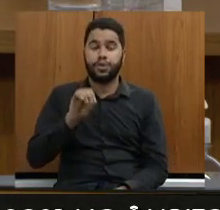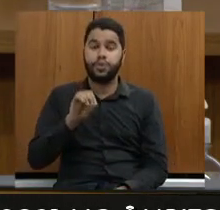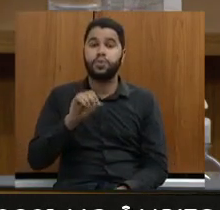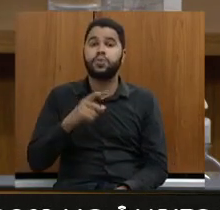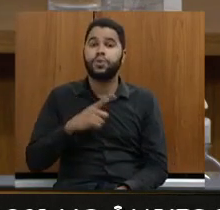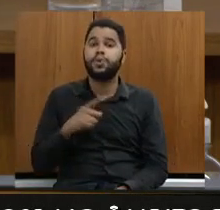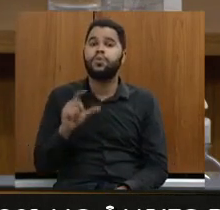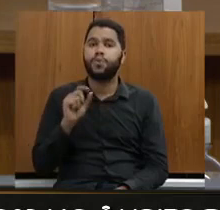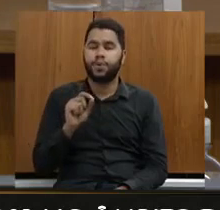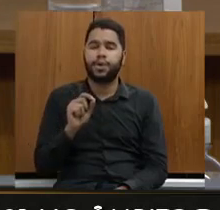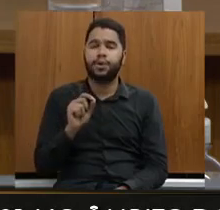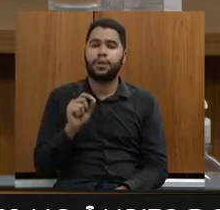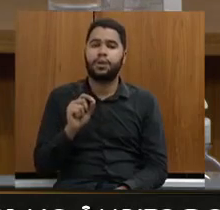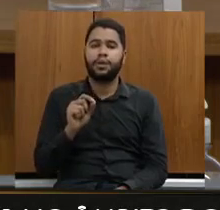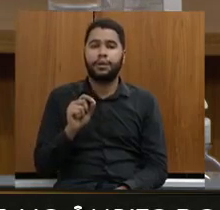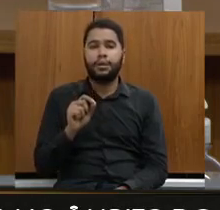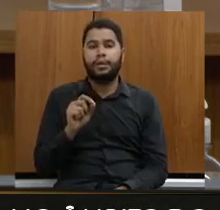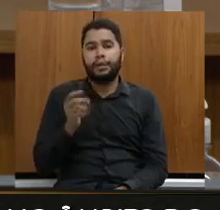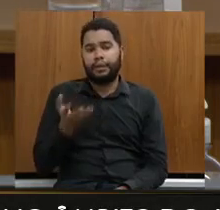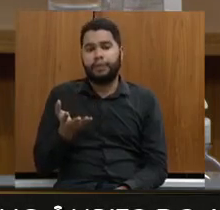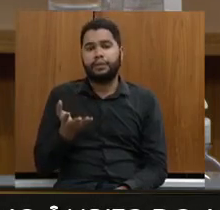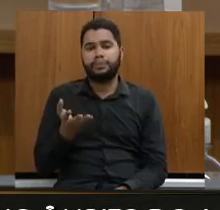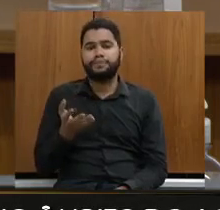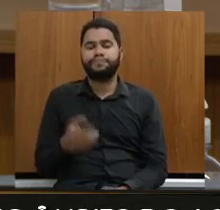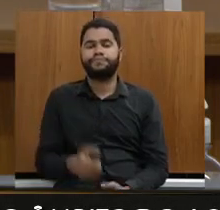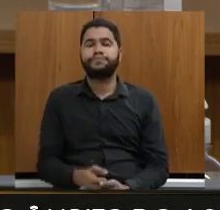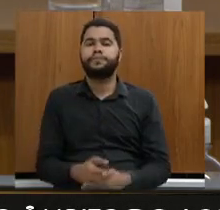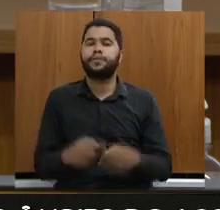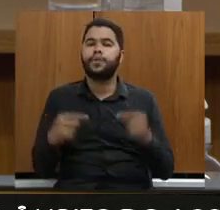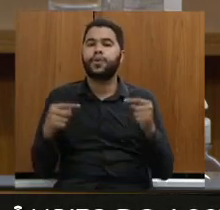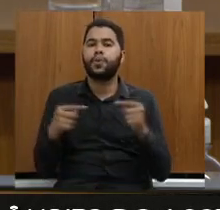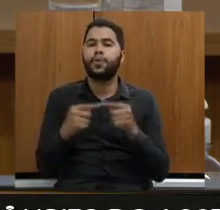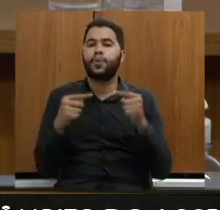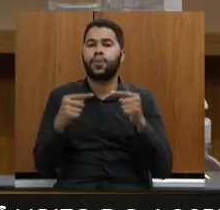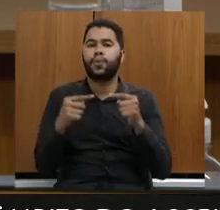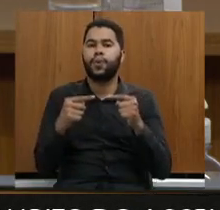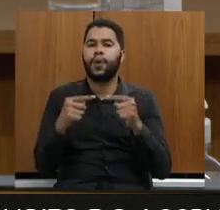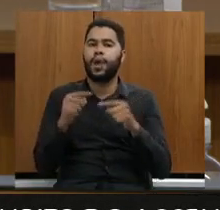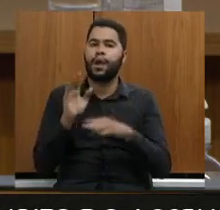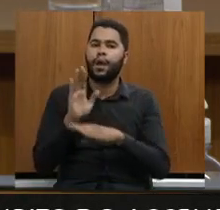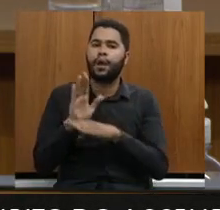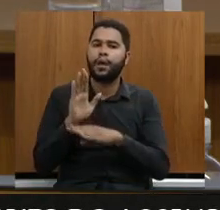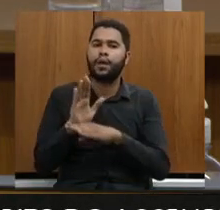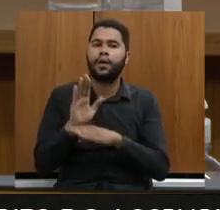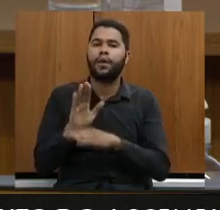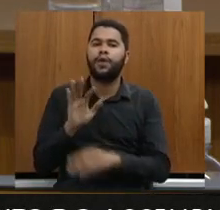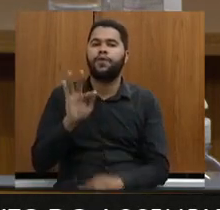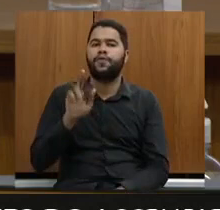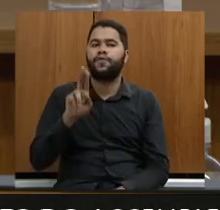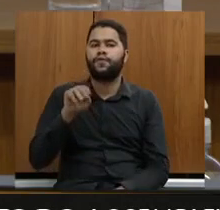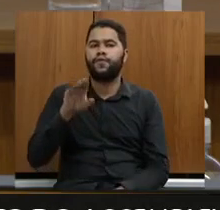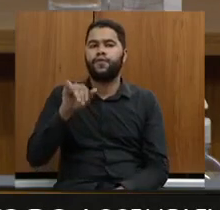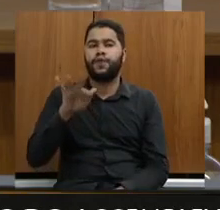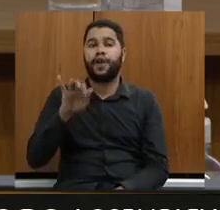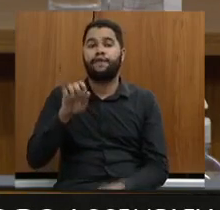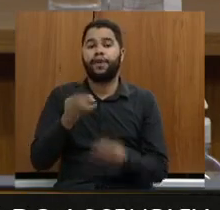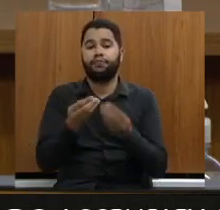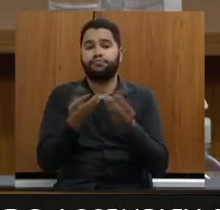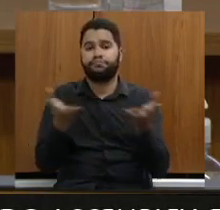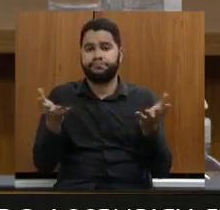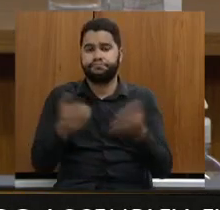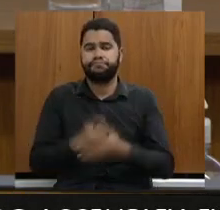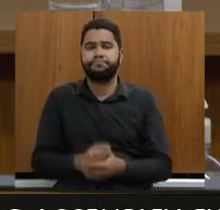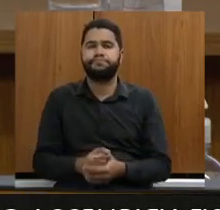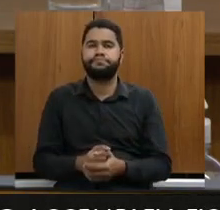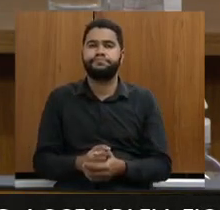nós temos é um tenho muito grande e em relação aos recursos do funcafé para que eles sejam disponibilizados